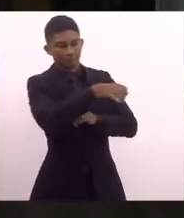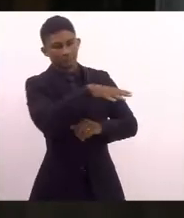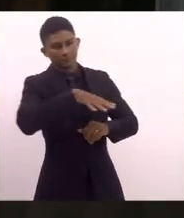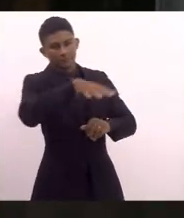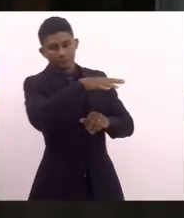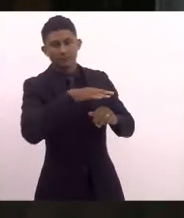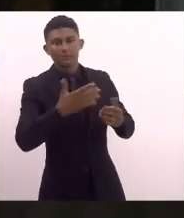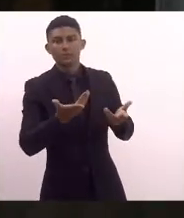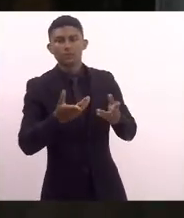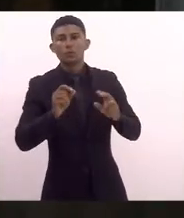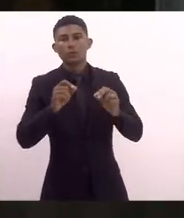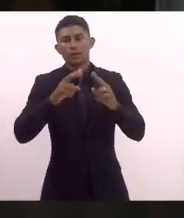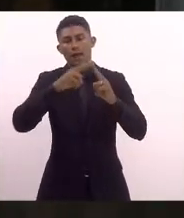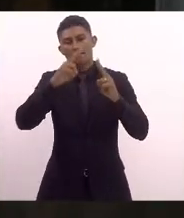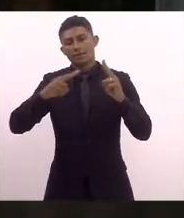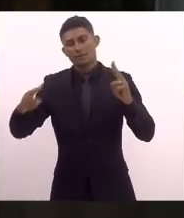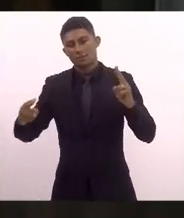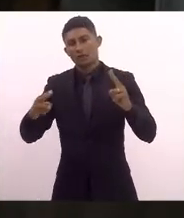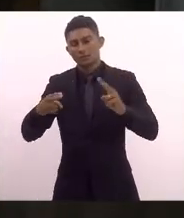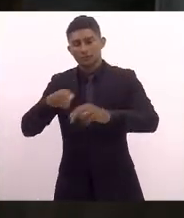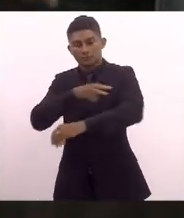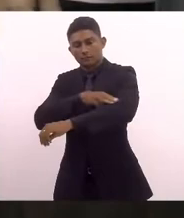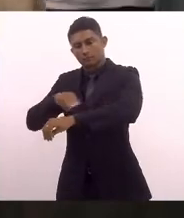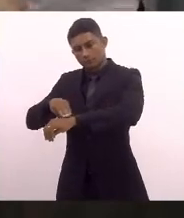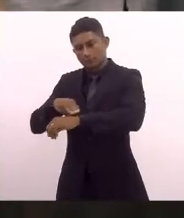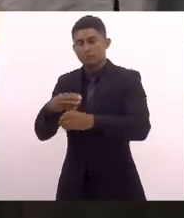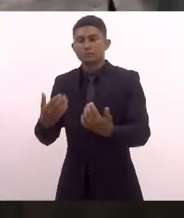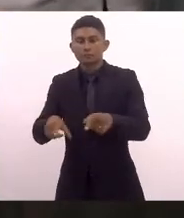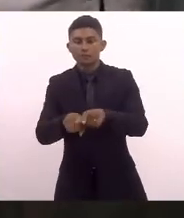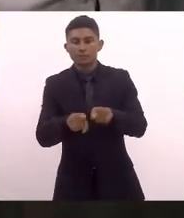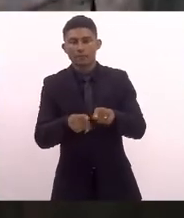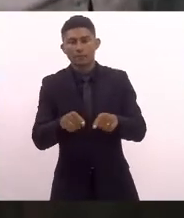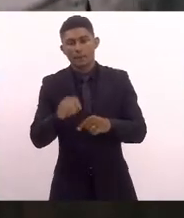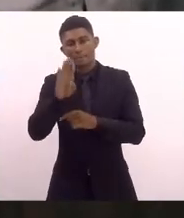da UFRJ Macaé, a ABEM Rio de Janeiro,